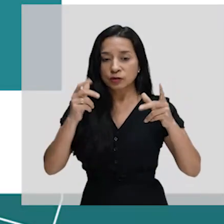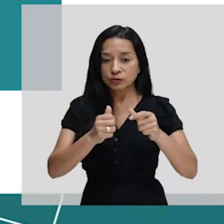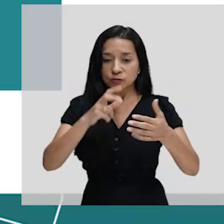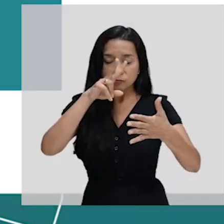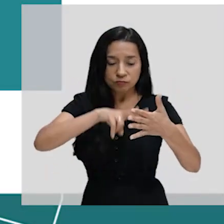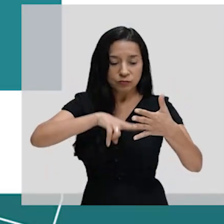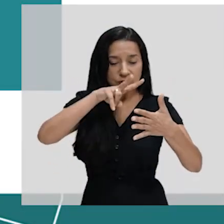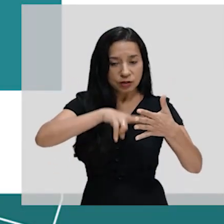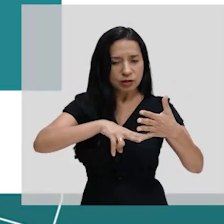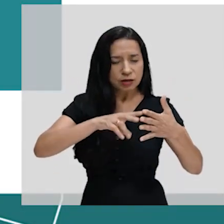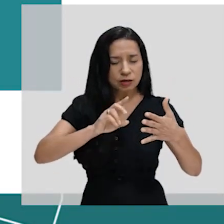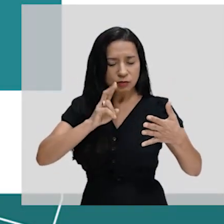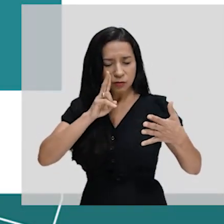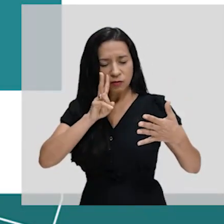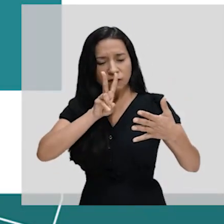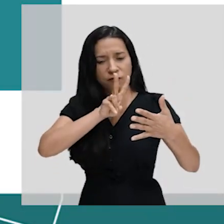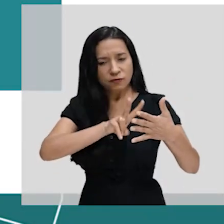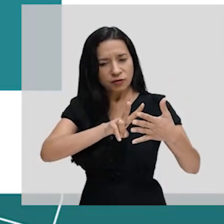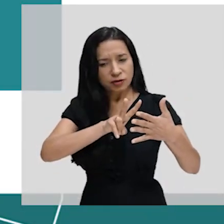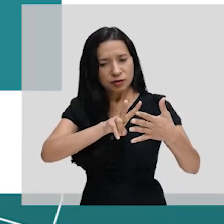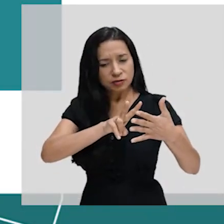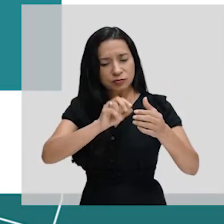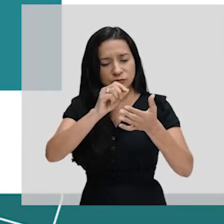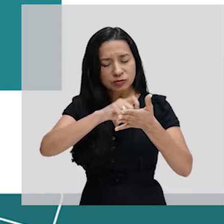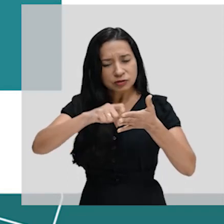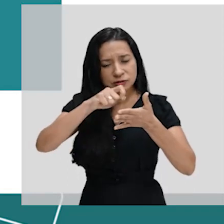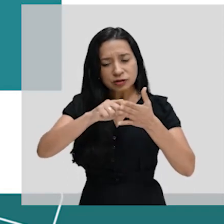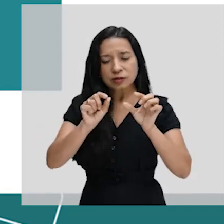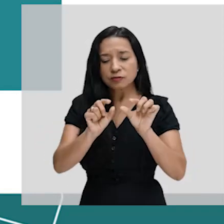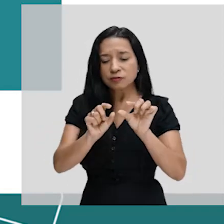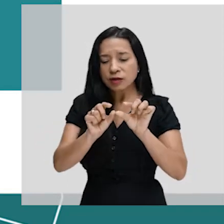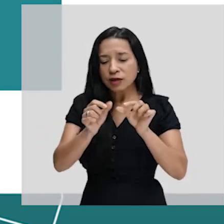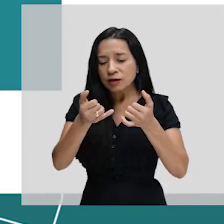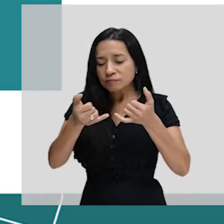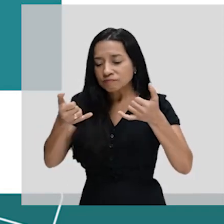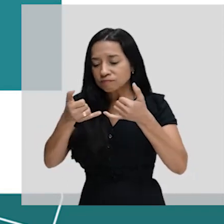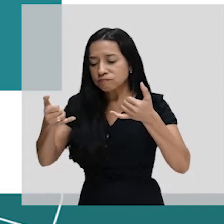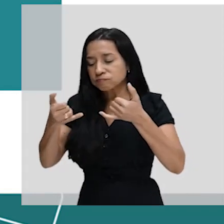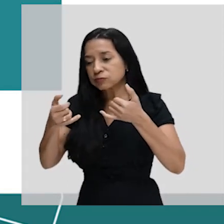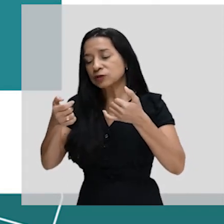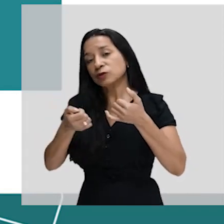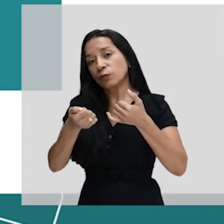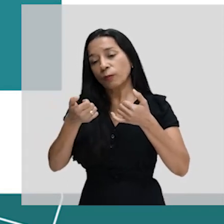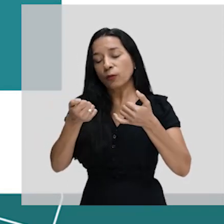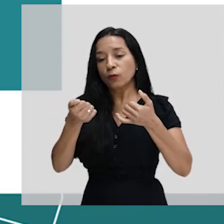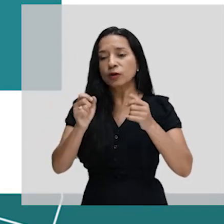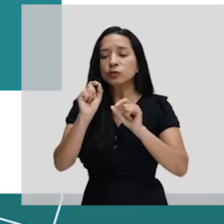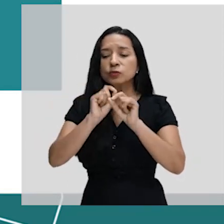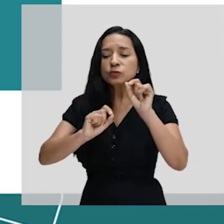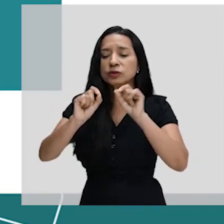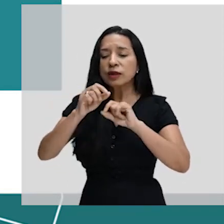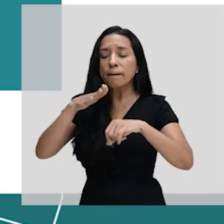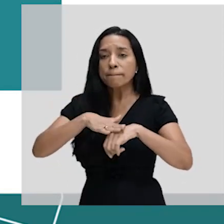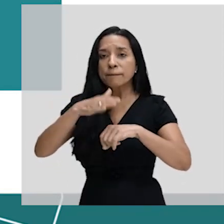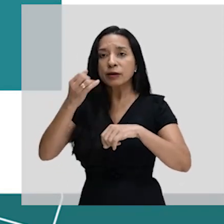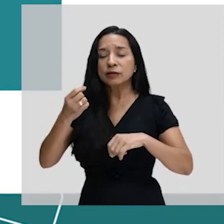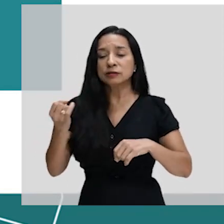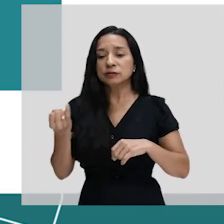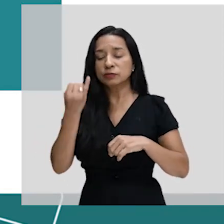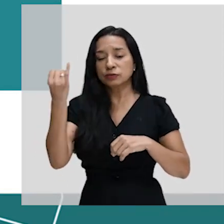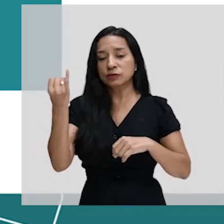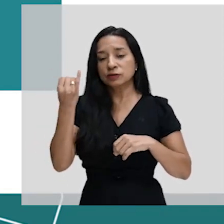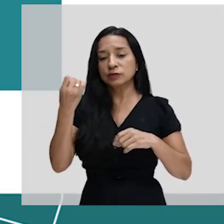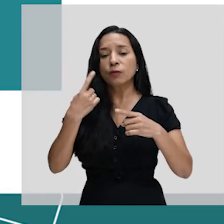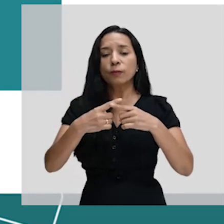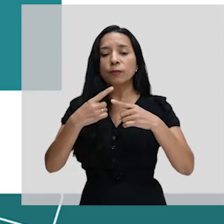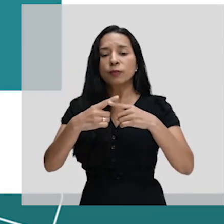eu traço em poucas linhas o que de fato é essencial, é mais importante, tá bom? Por que nós